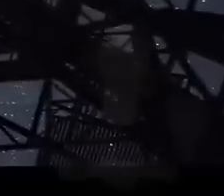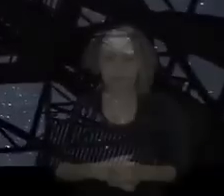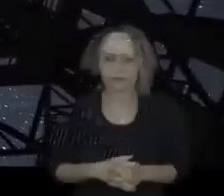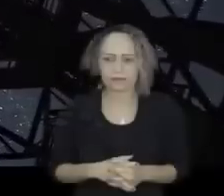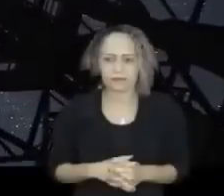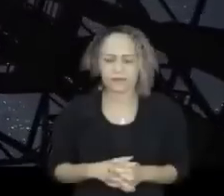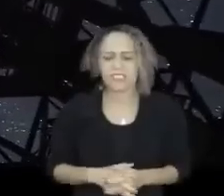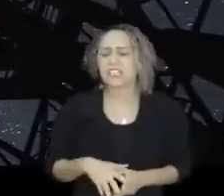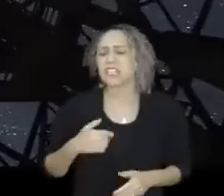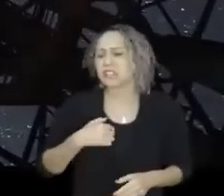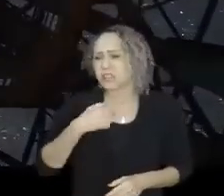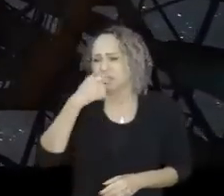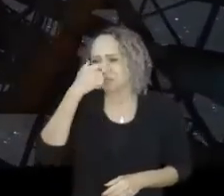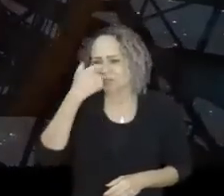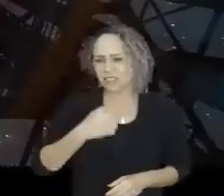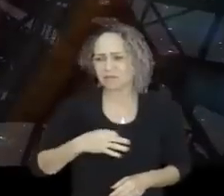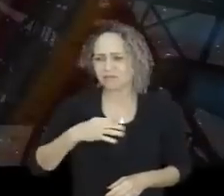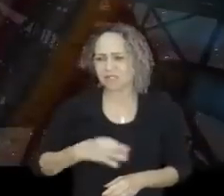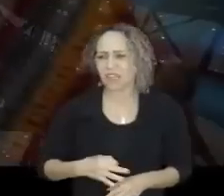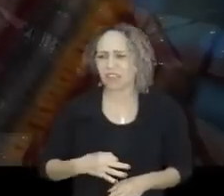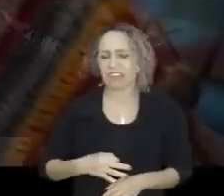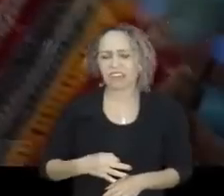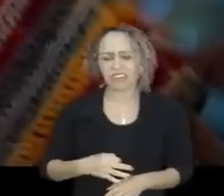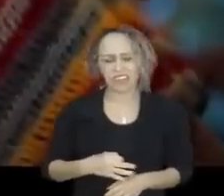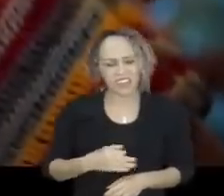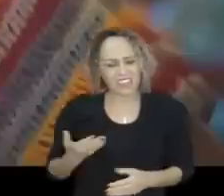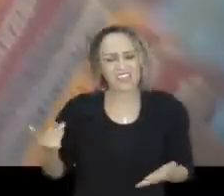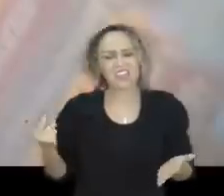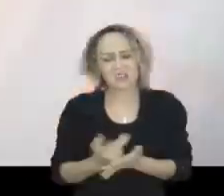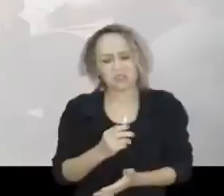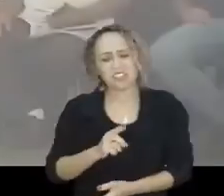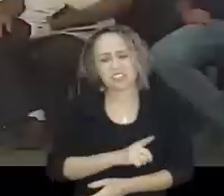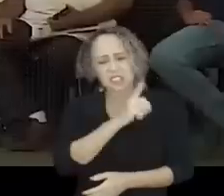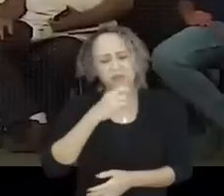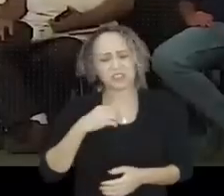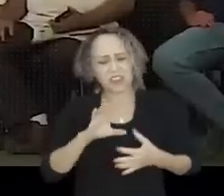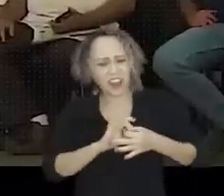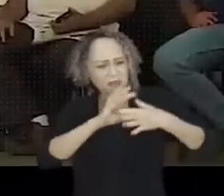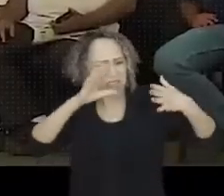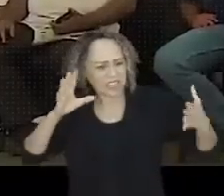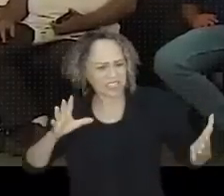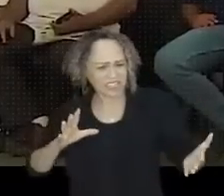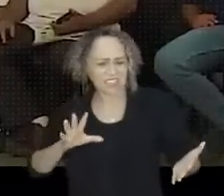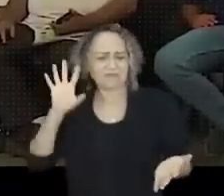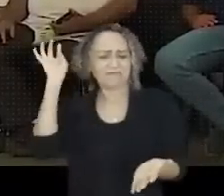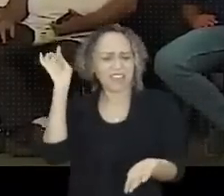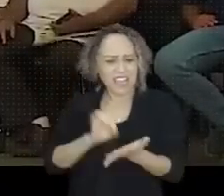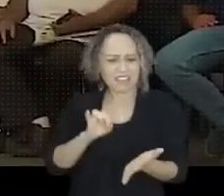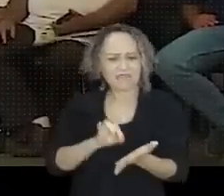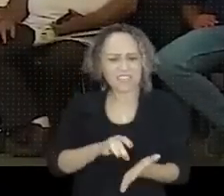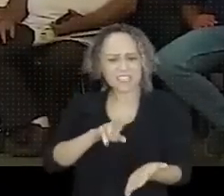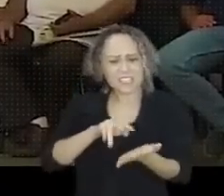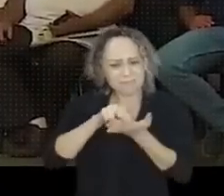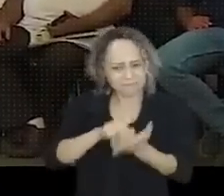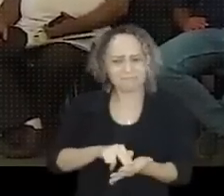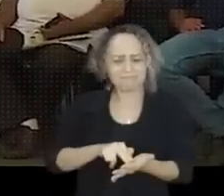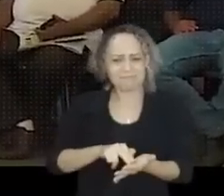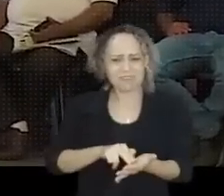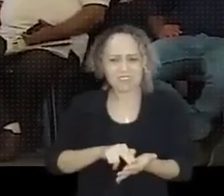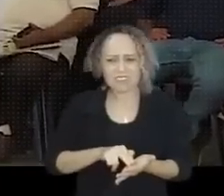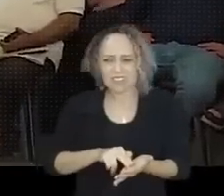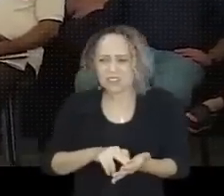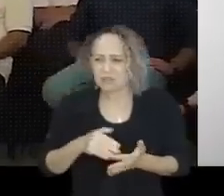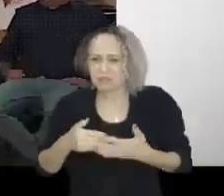Eu tinha certeza que esse dia chegaria. A verdade prevaleceu. Não